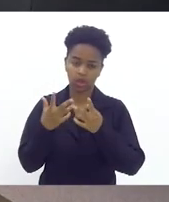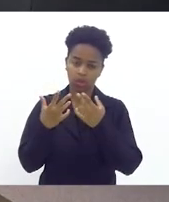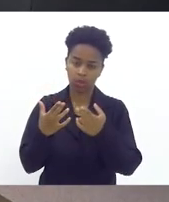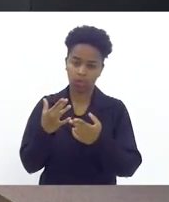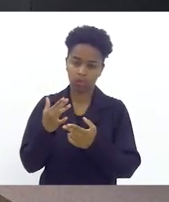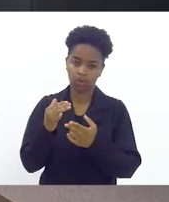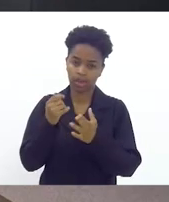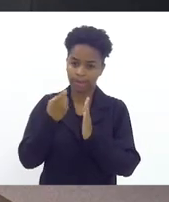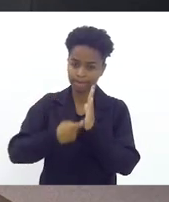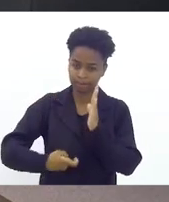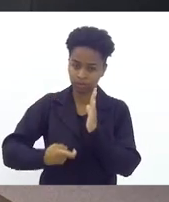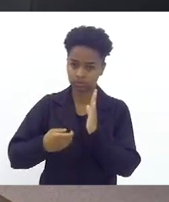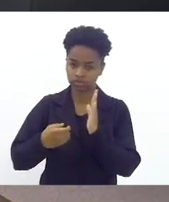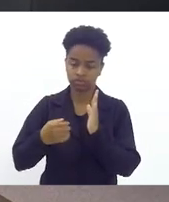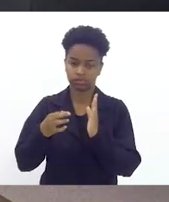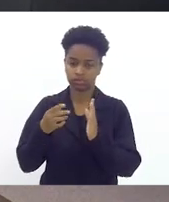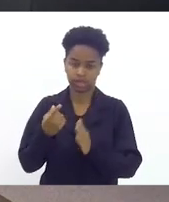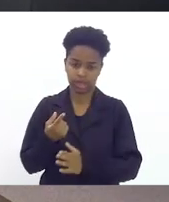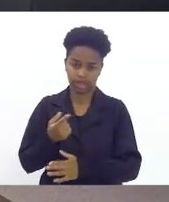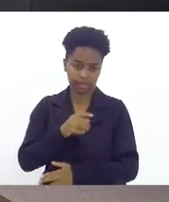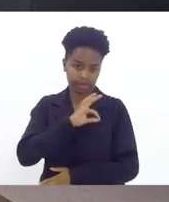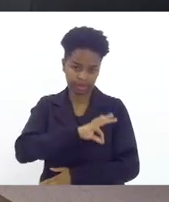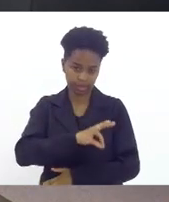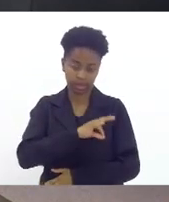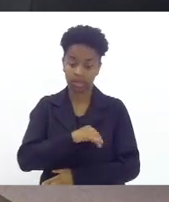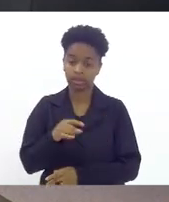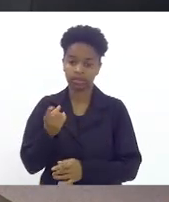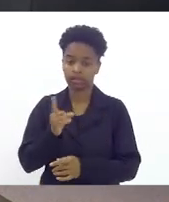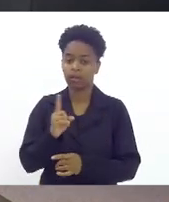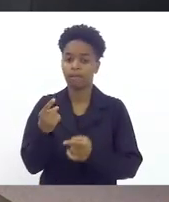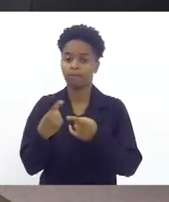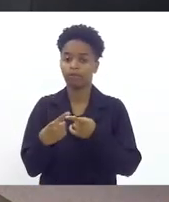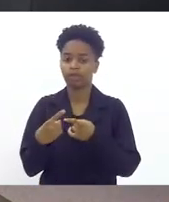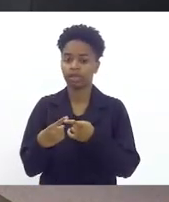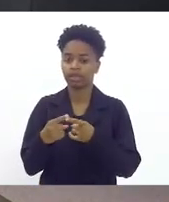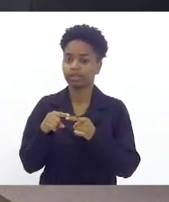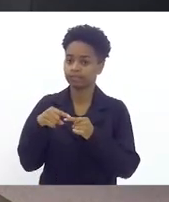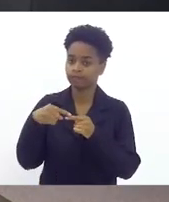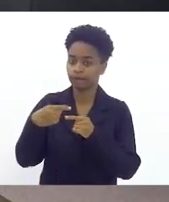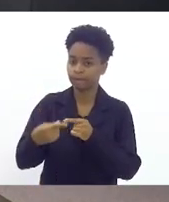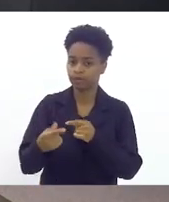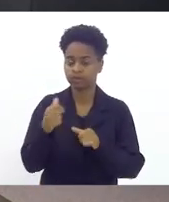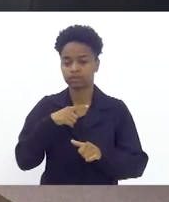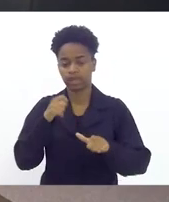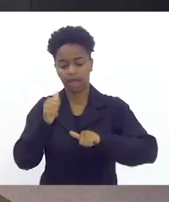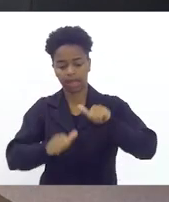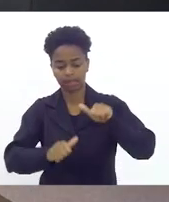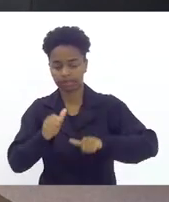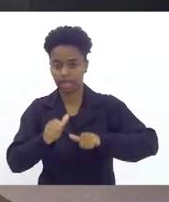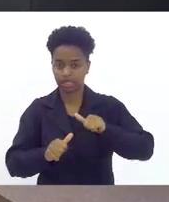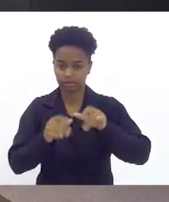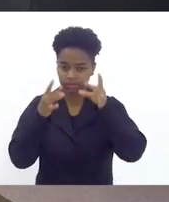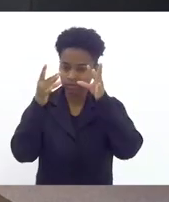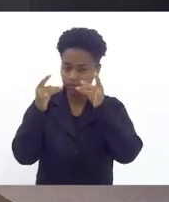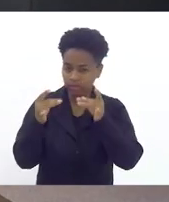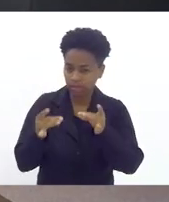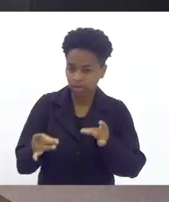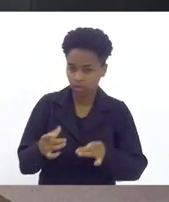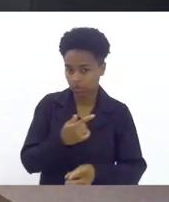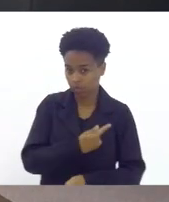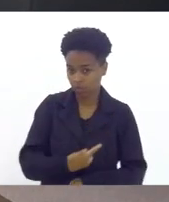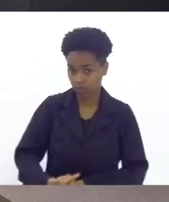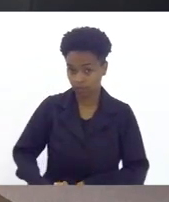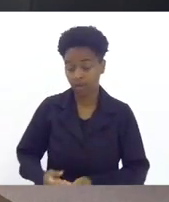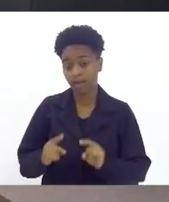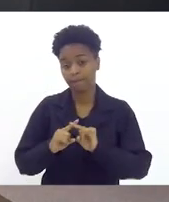você declara depois vem a malha fina né a malha fina para o carro vai chegar ainda que essa validação que o Estado tem que fazer é mais parecido